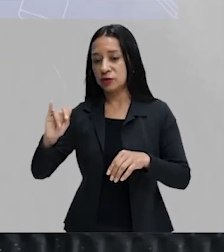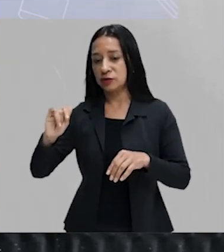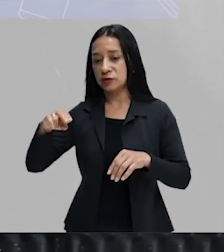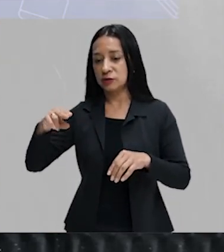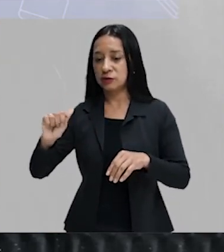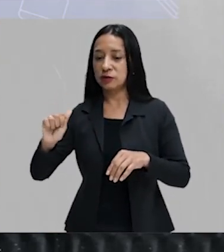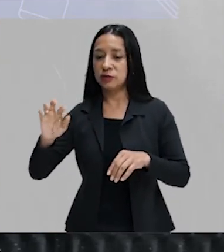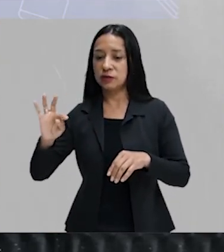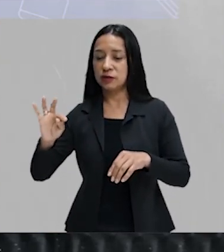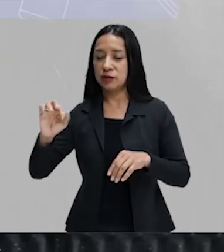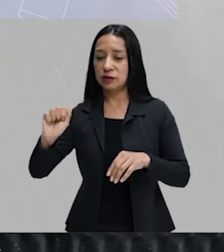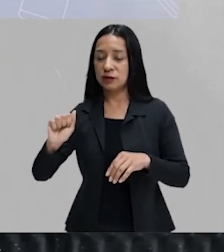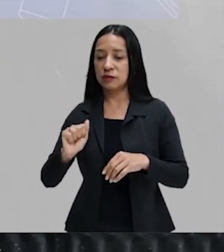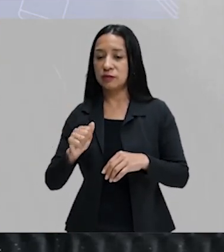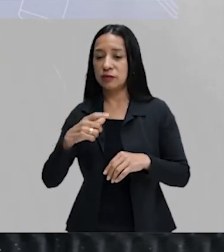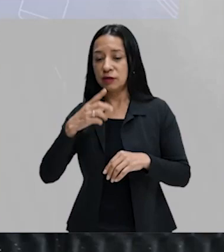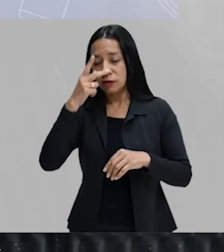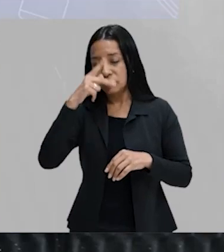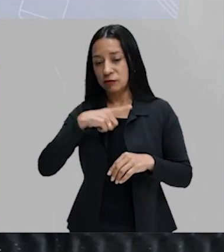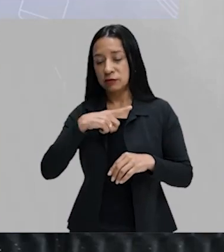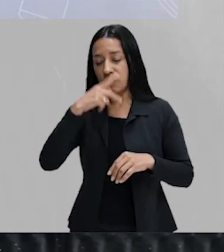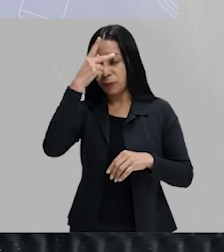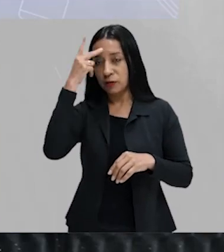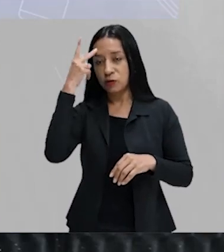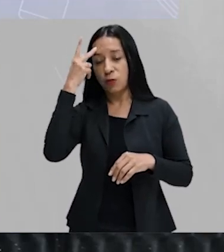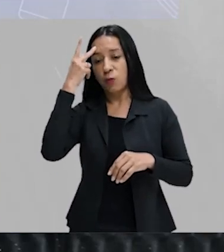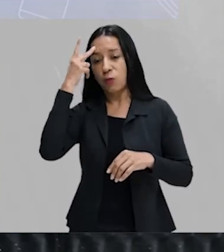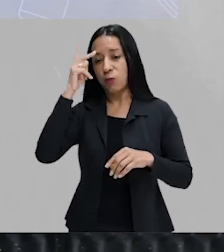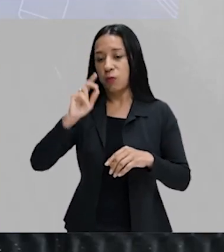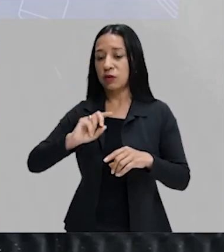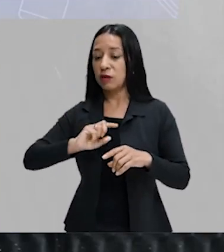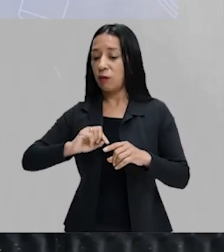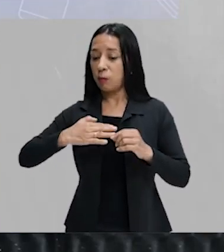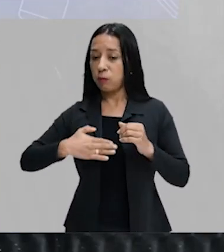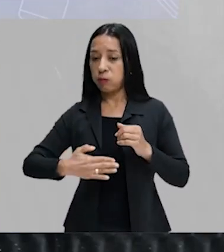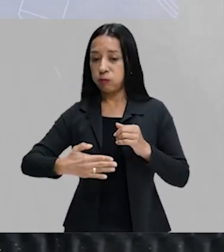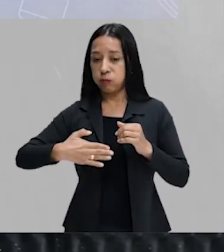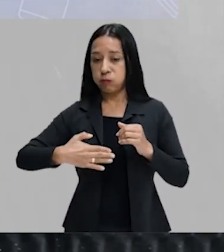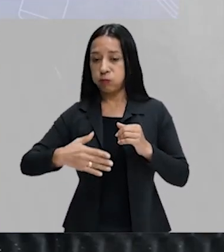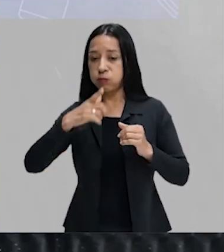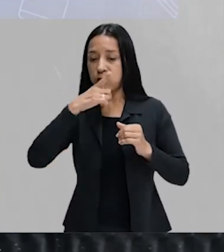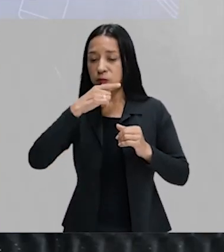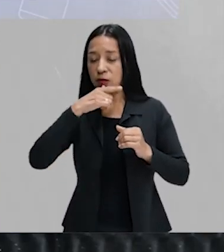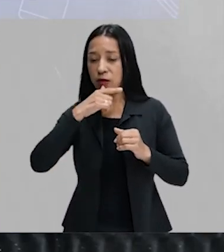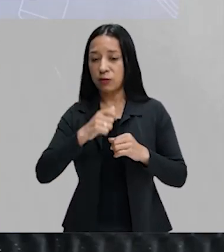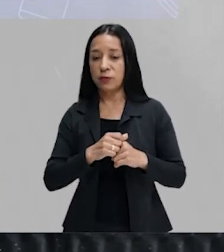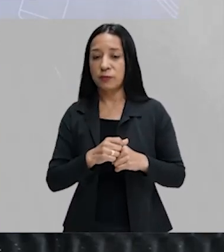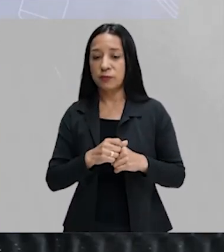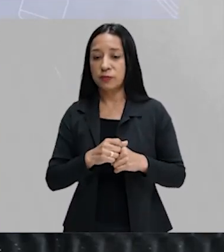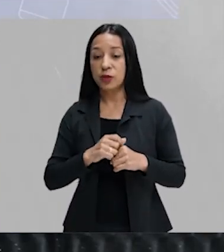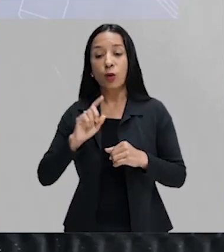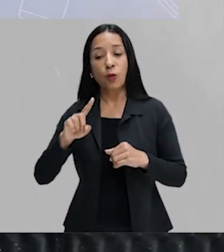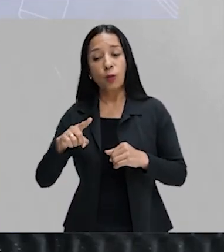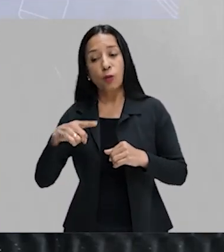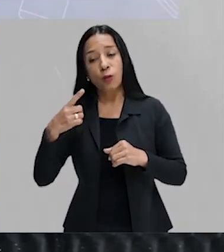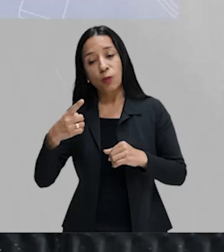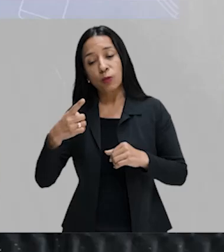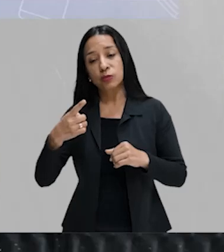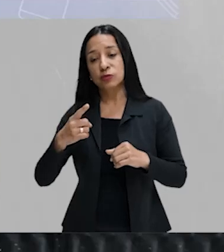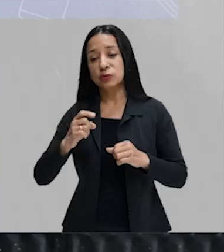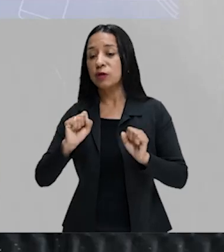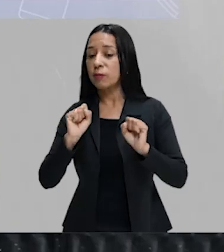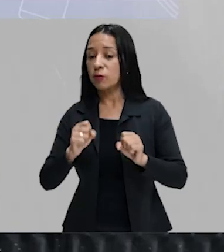d'água por causa da tênia, mas nós temos também outros parasitas que podem provocar esse tipo de